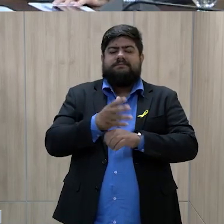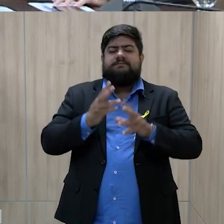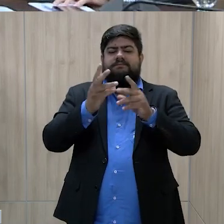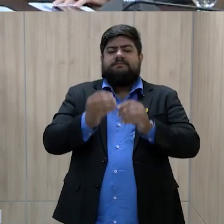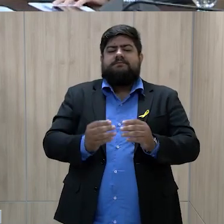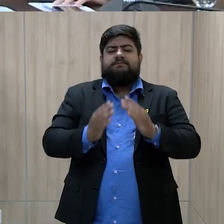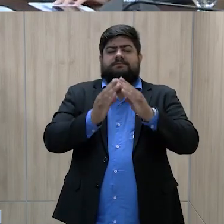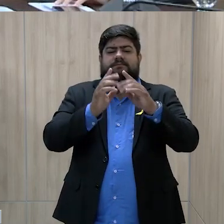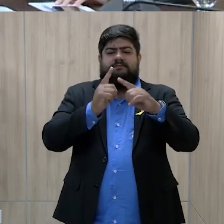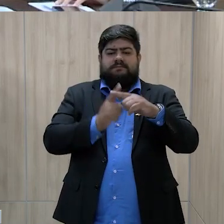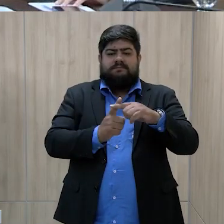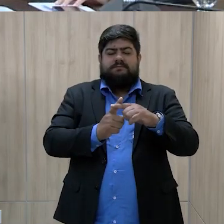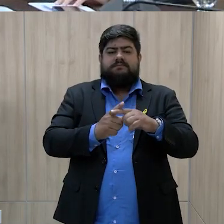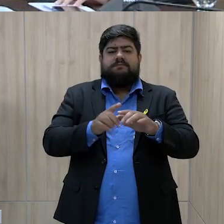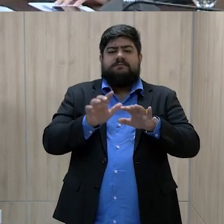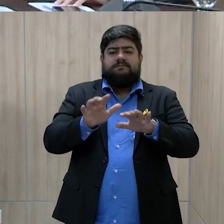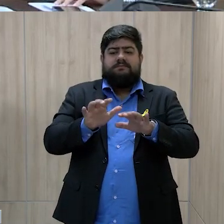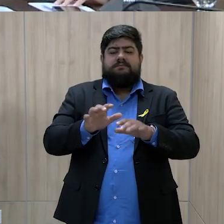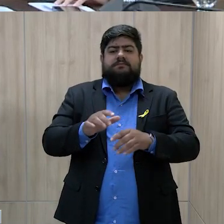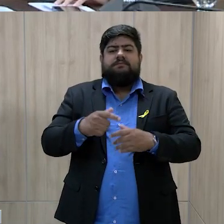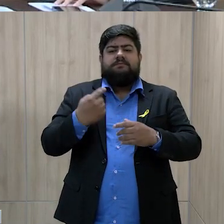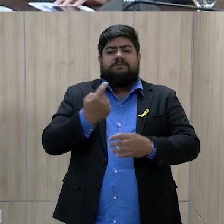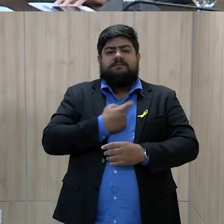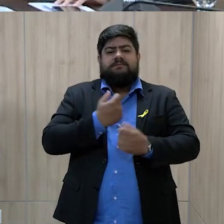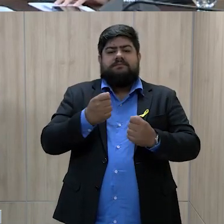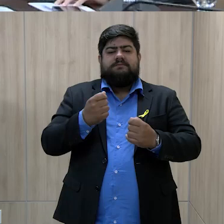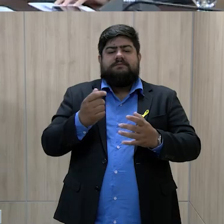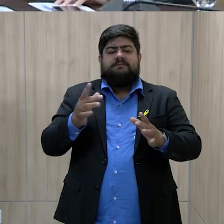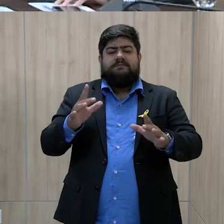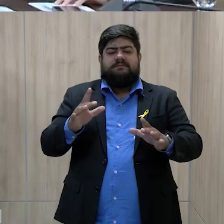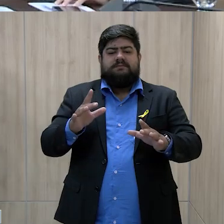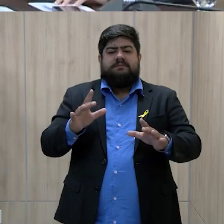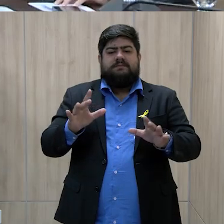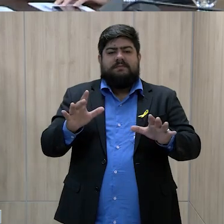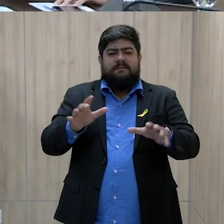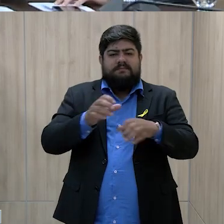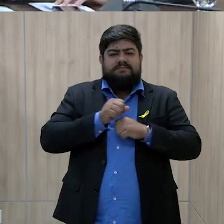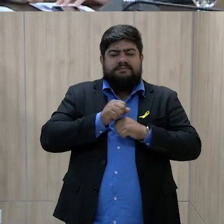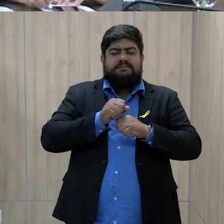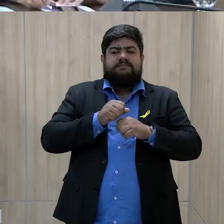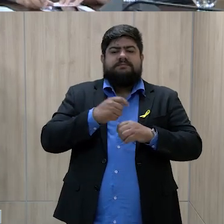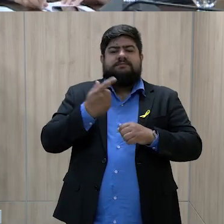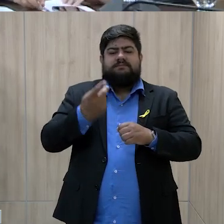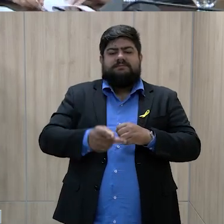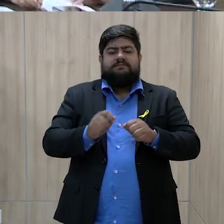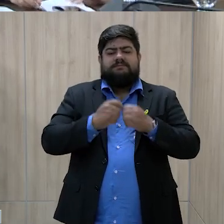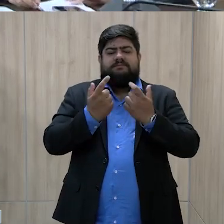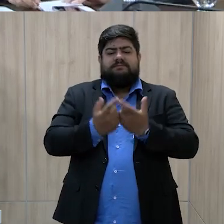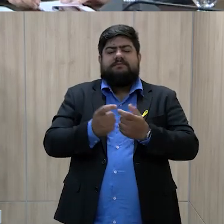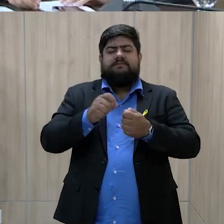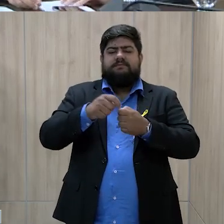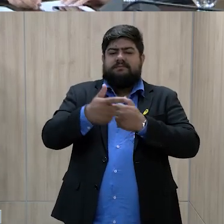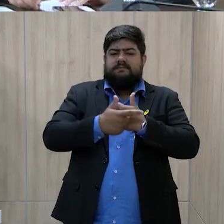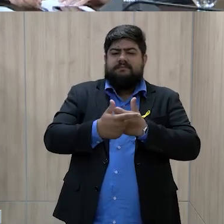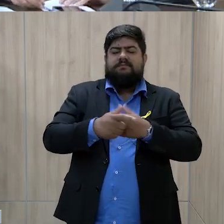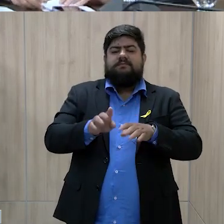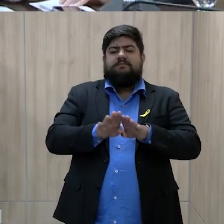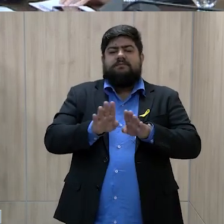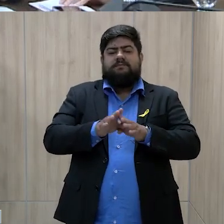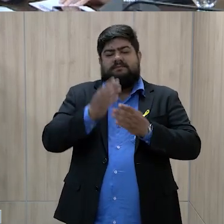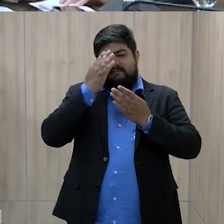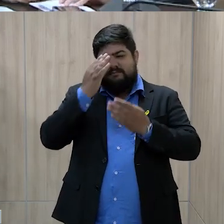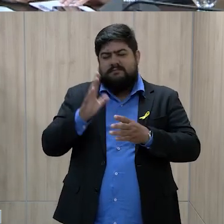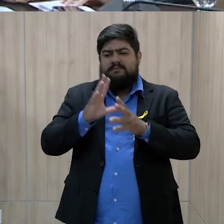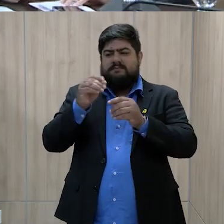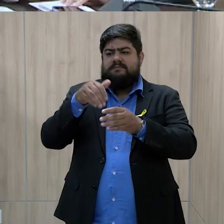a participação de todas as igrejas nesse sentido a gente precisa encopar e aqui a casa de leis faz também o seu papel